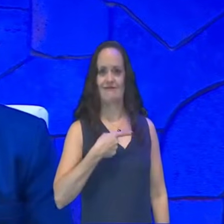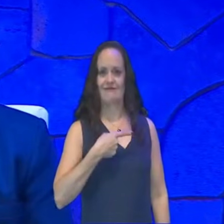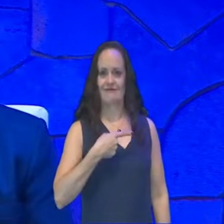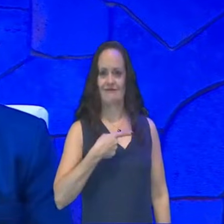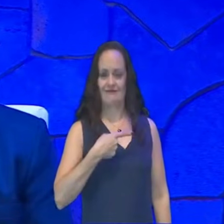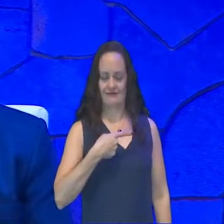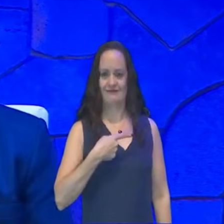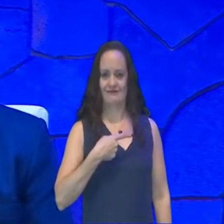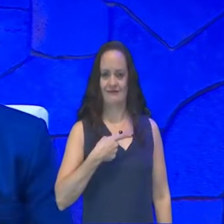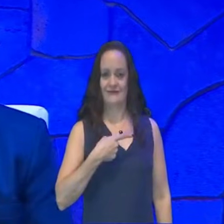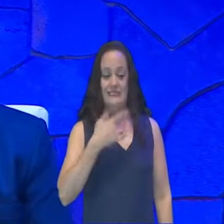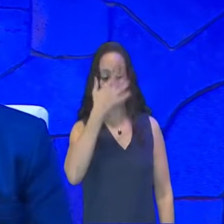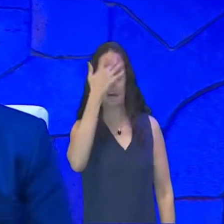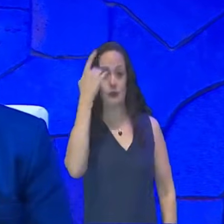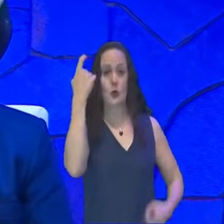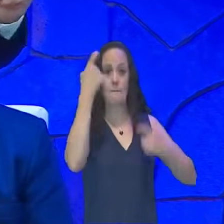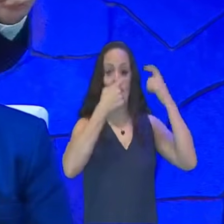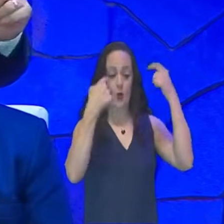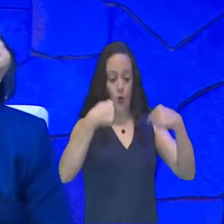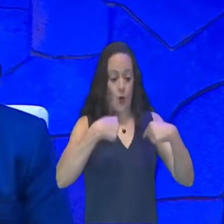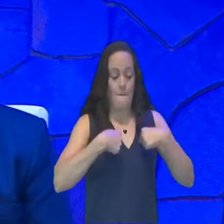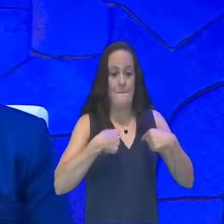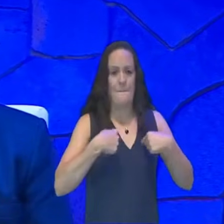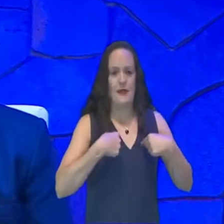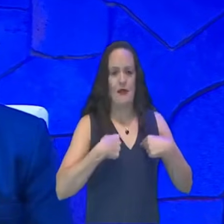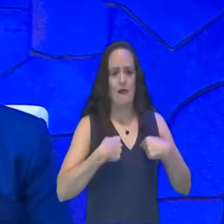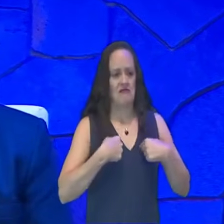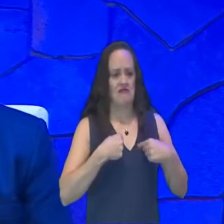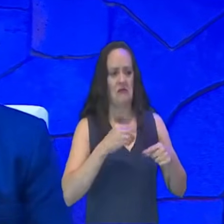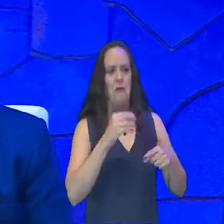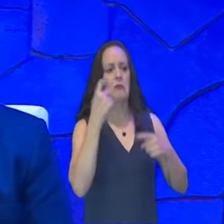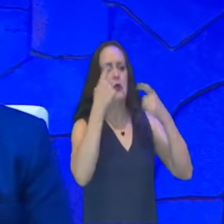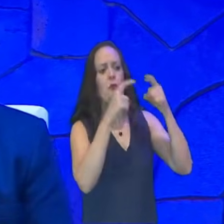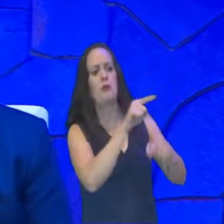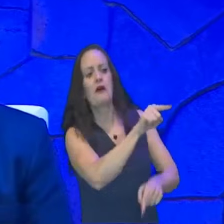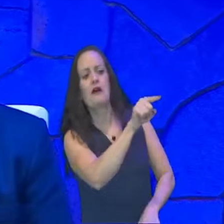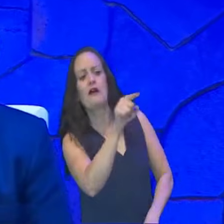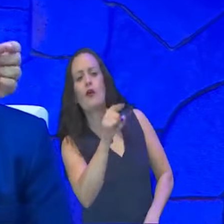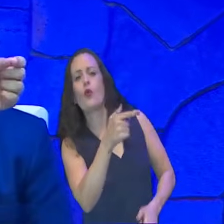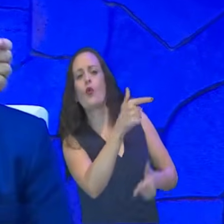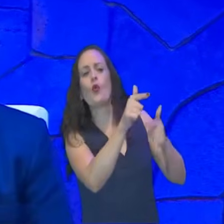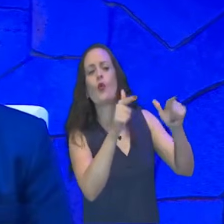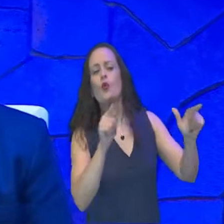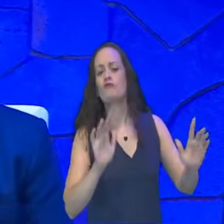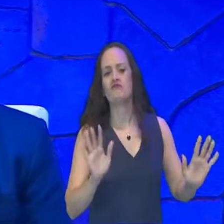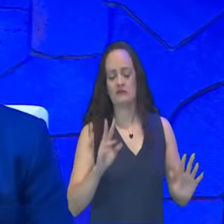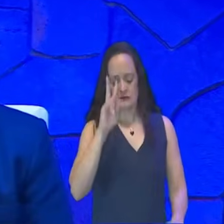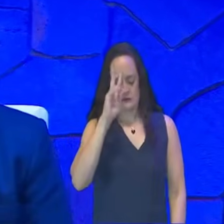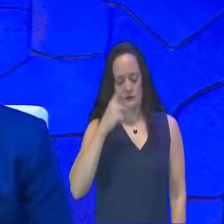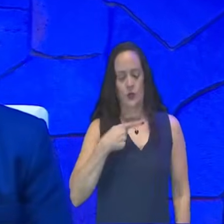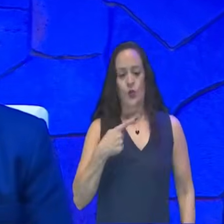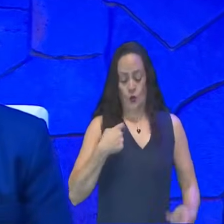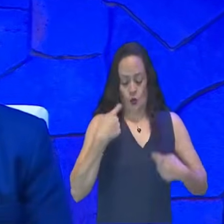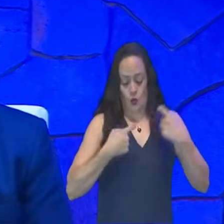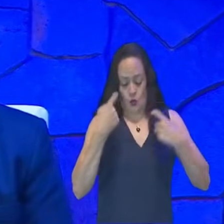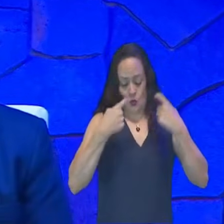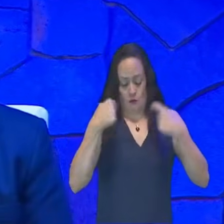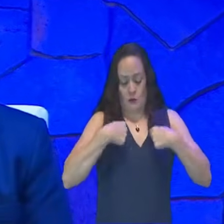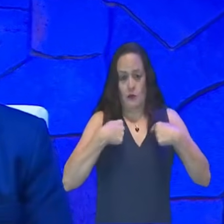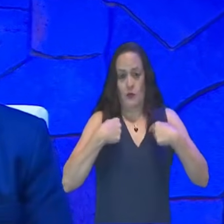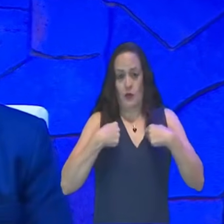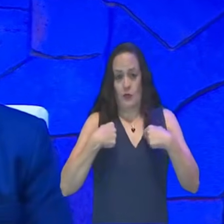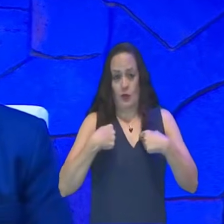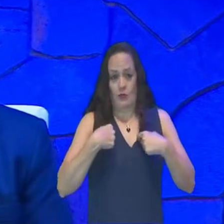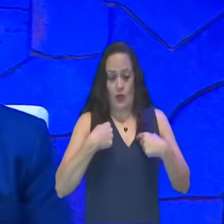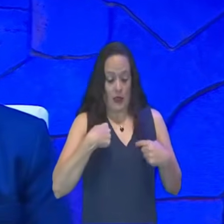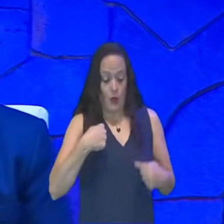quando as pessoas se preocupam mais com si do que com as outras. Ele fala que o lado insidioso nessas